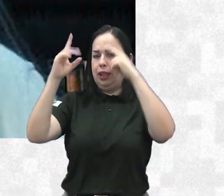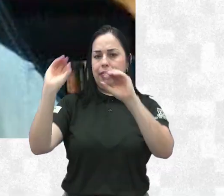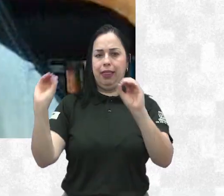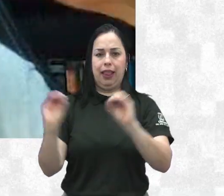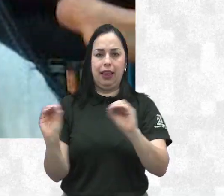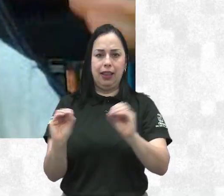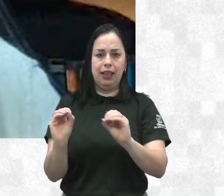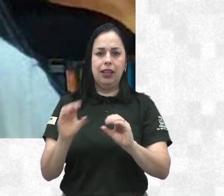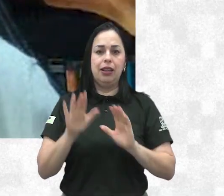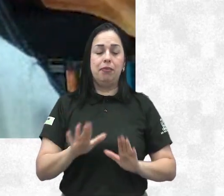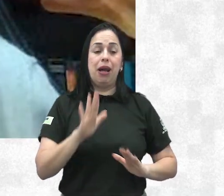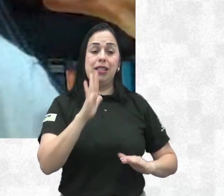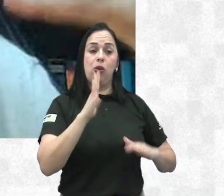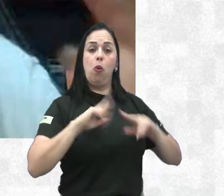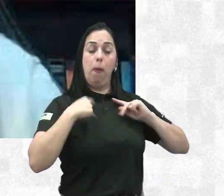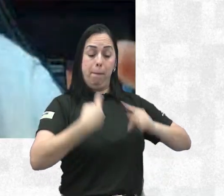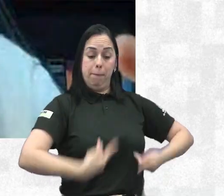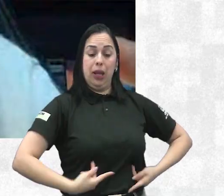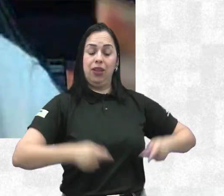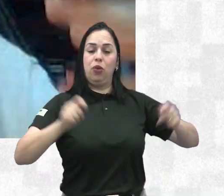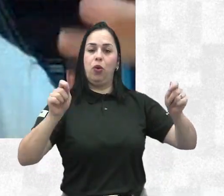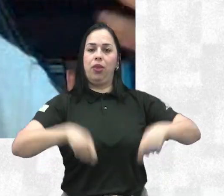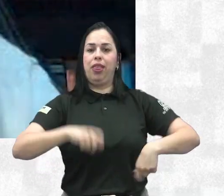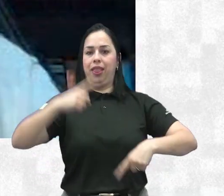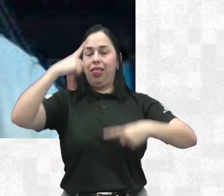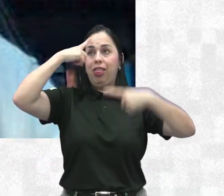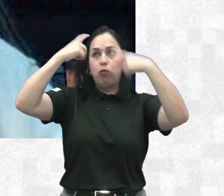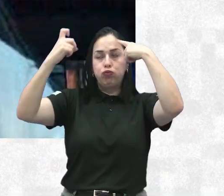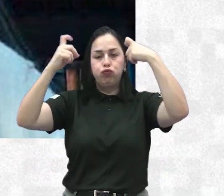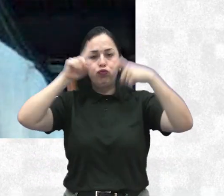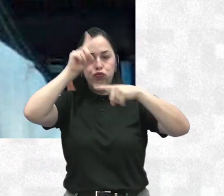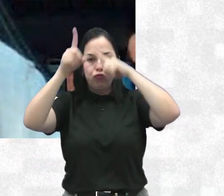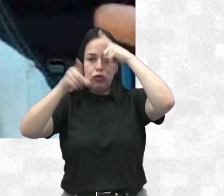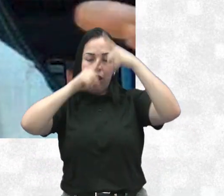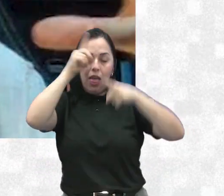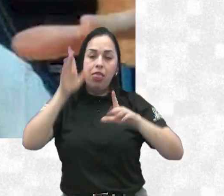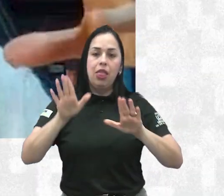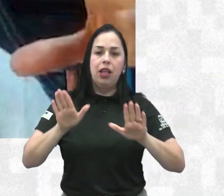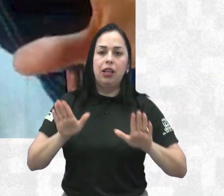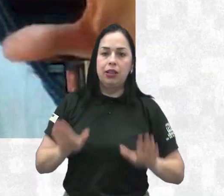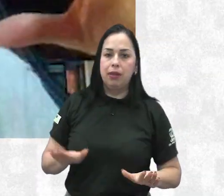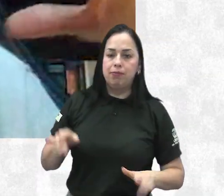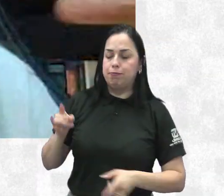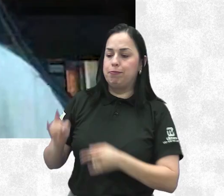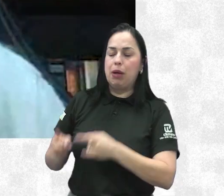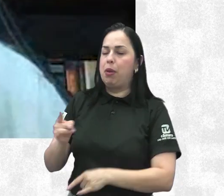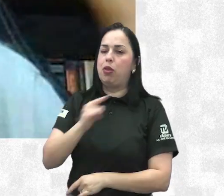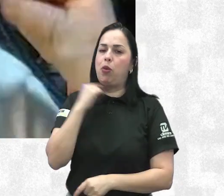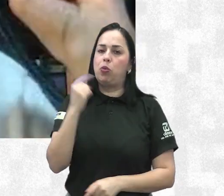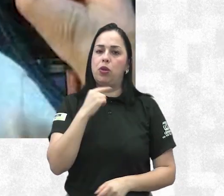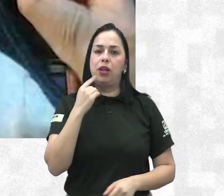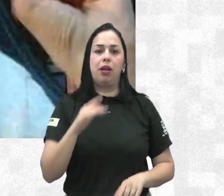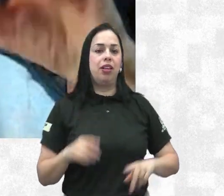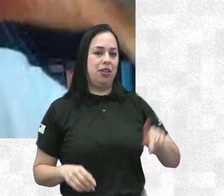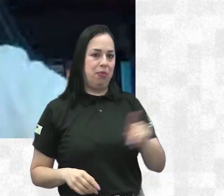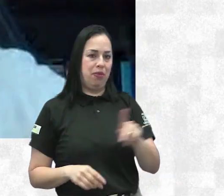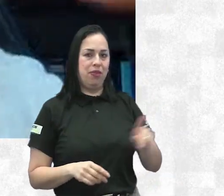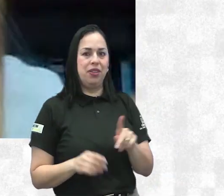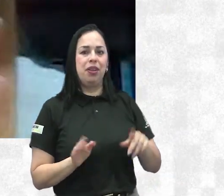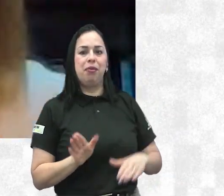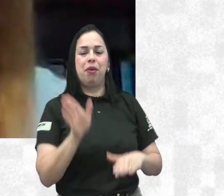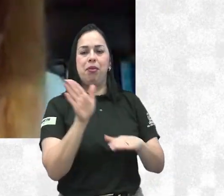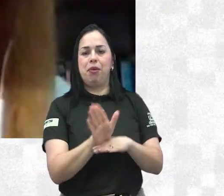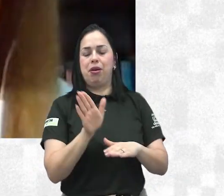criatividade. Criatividade é um atributo humano, não é de máquina. Então, isso é uma coisa que o